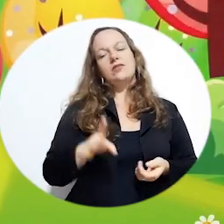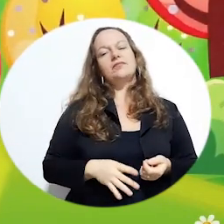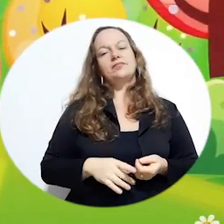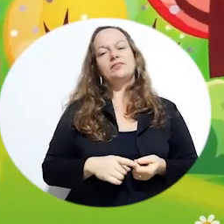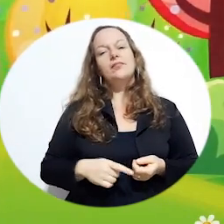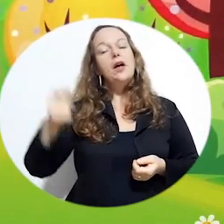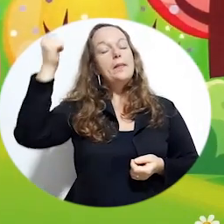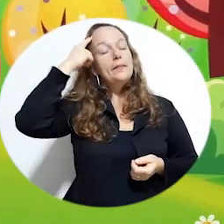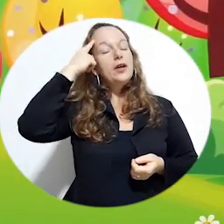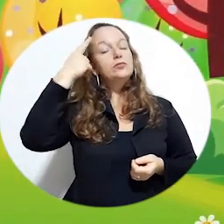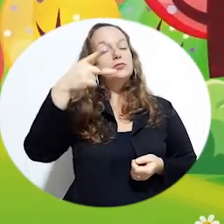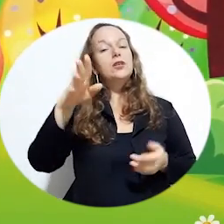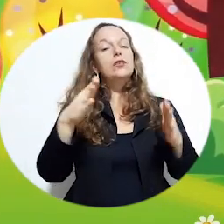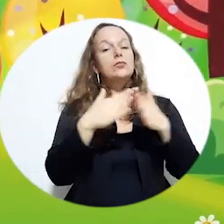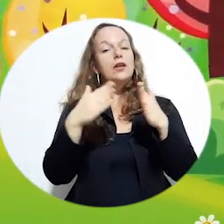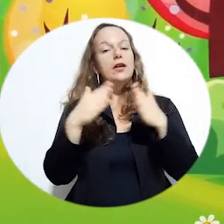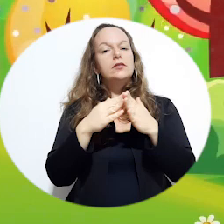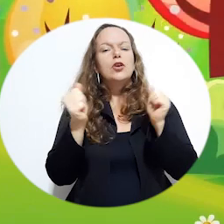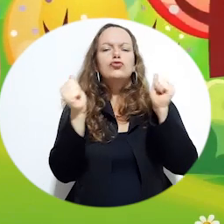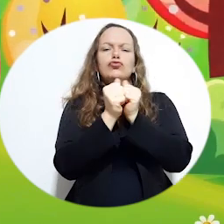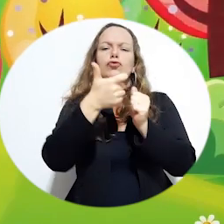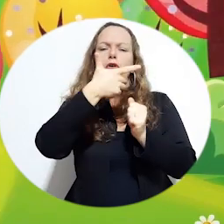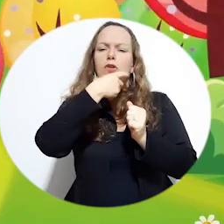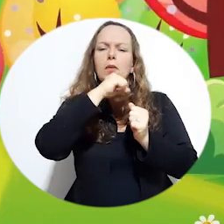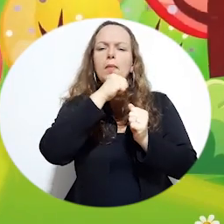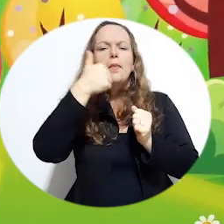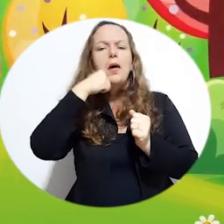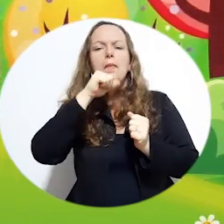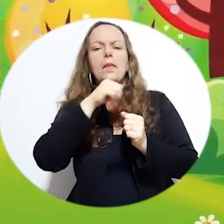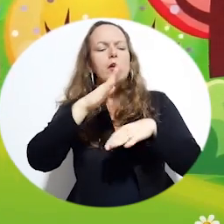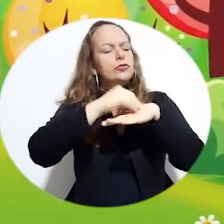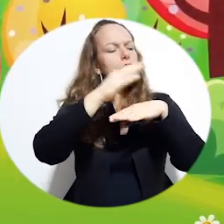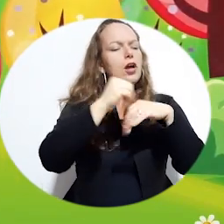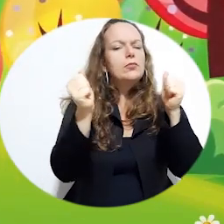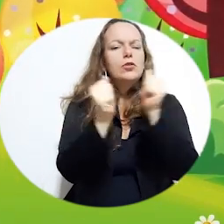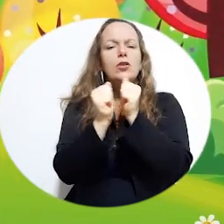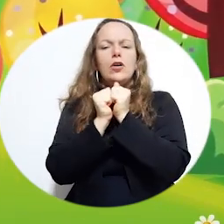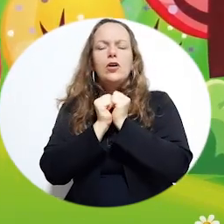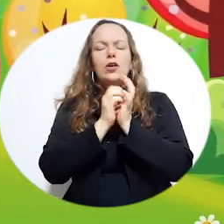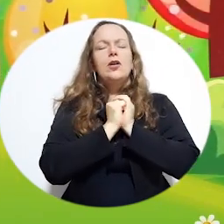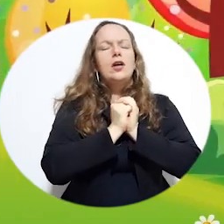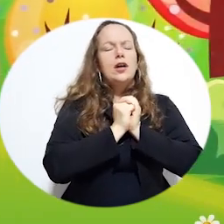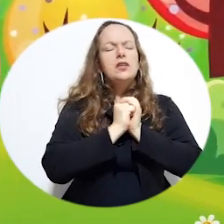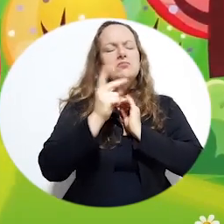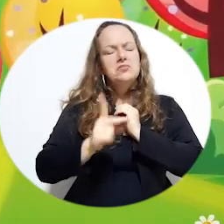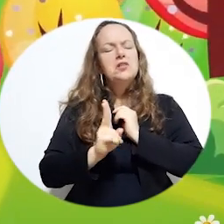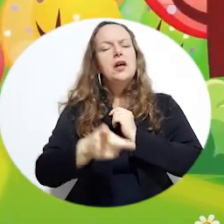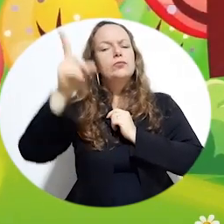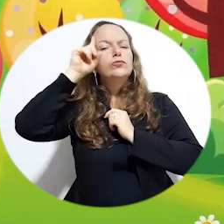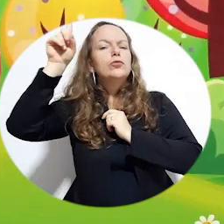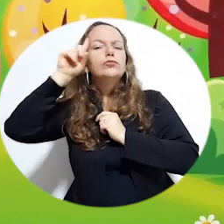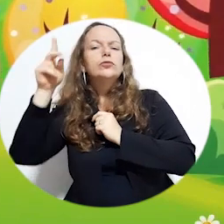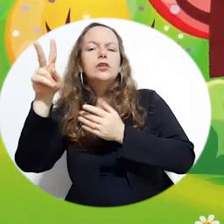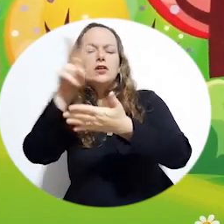você aí na sua casa possa orar junto com o papai e com a mamãe todos os dias. Possa ler